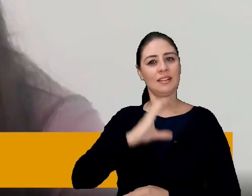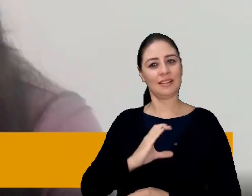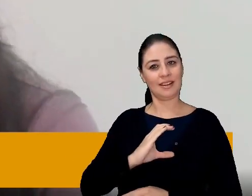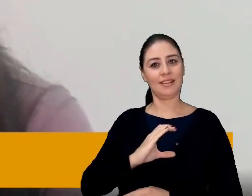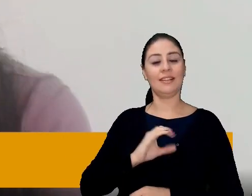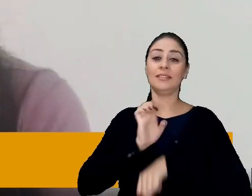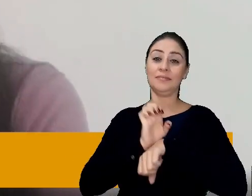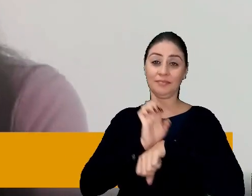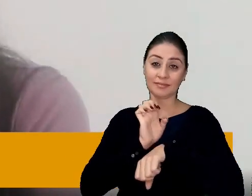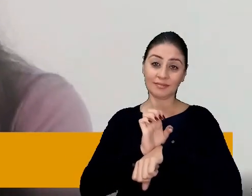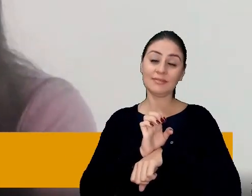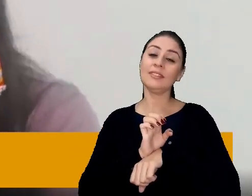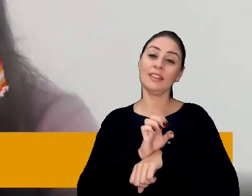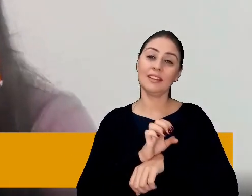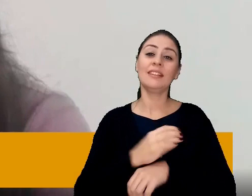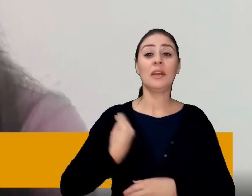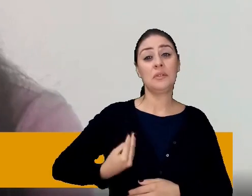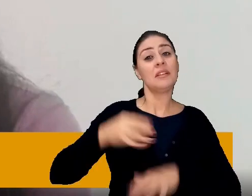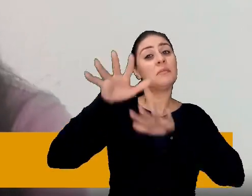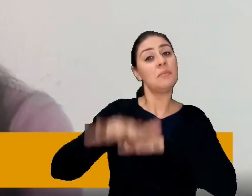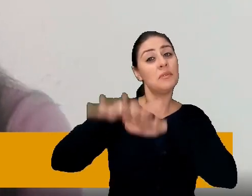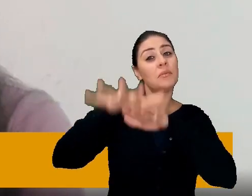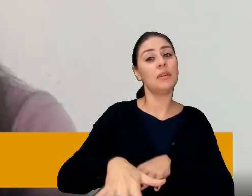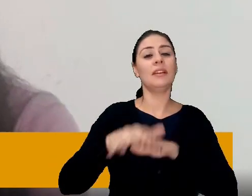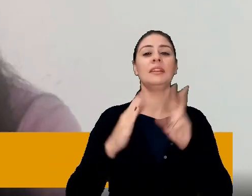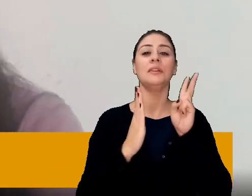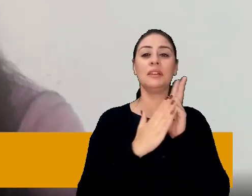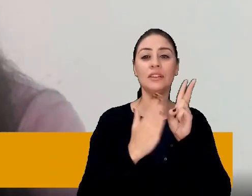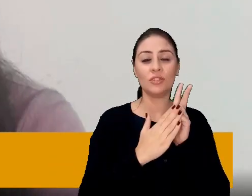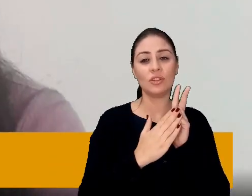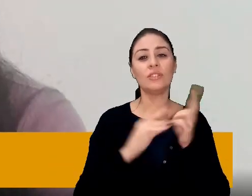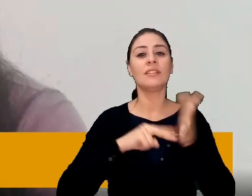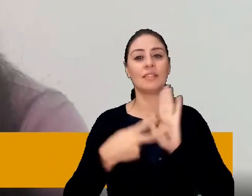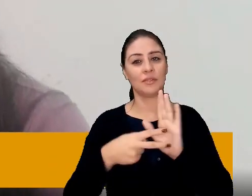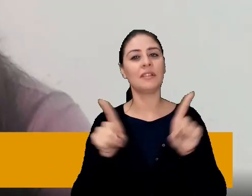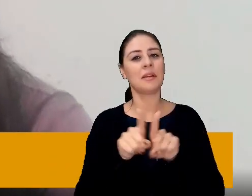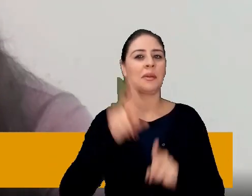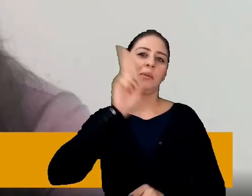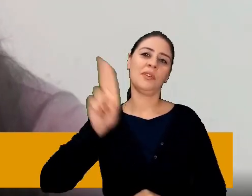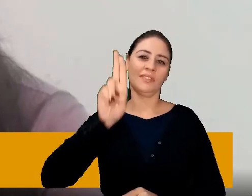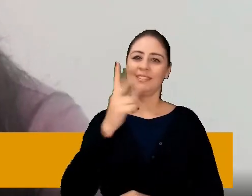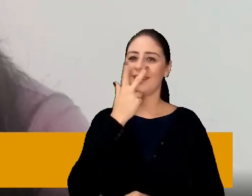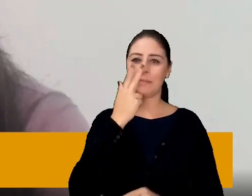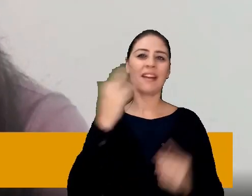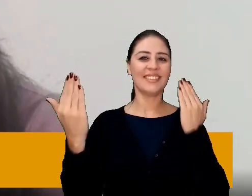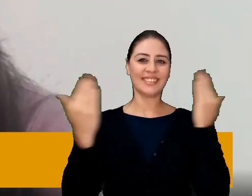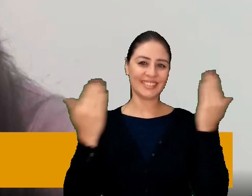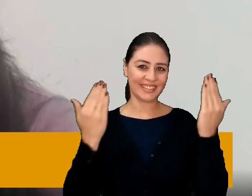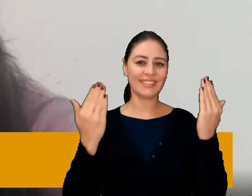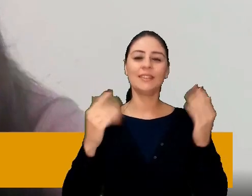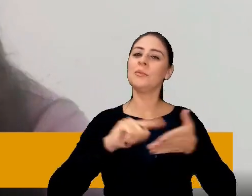Conheci a aldeia Laclanó, que é do Ixoclé, em Santa Catarina. Então, estar no movimento indígena também